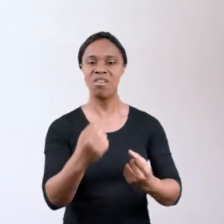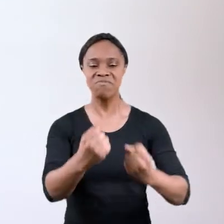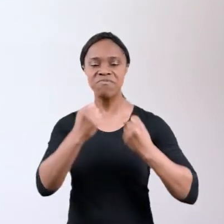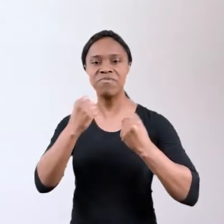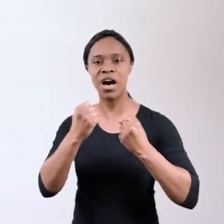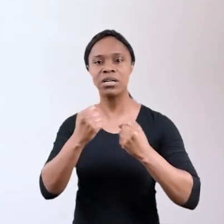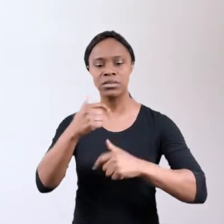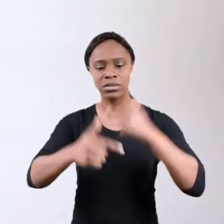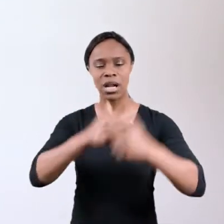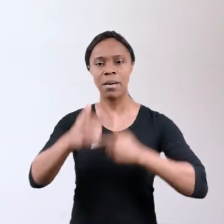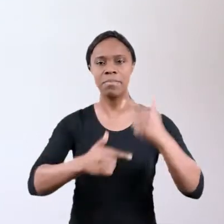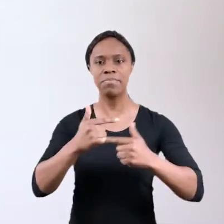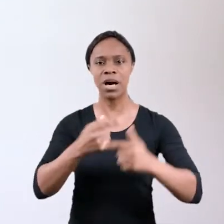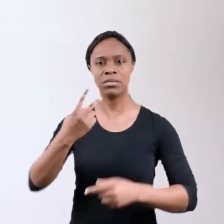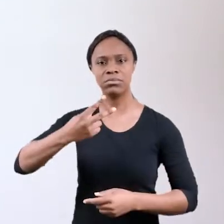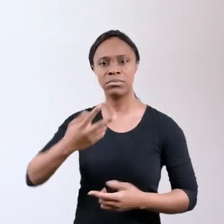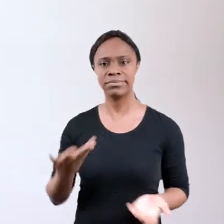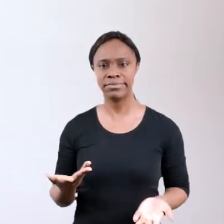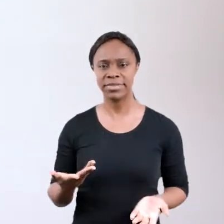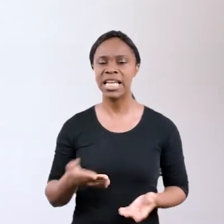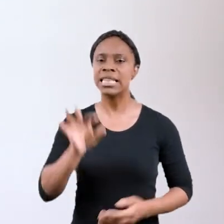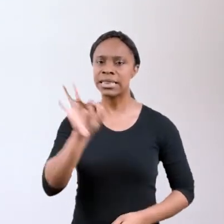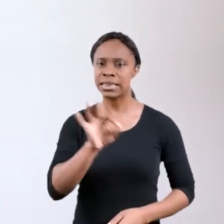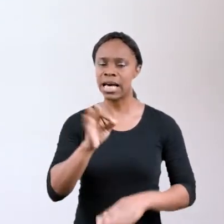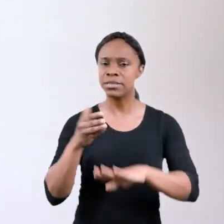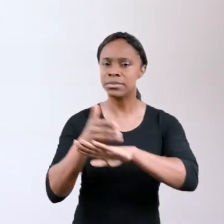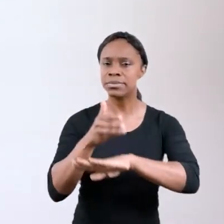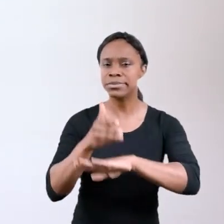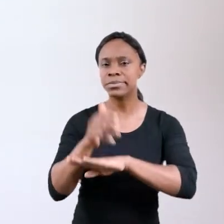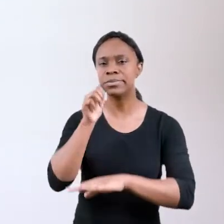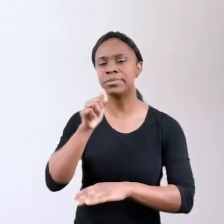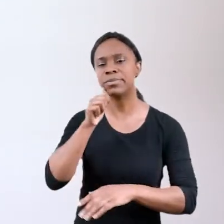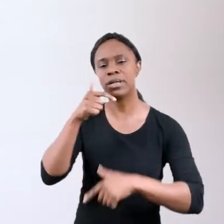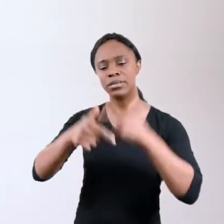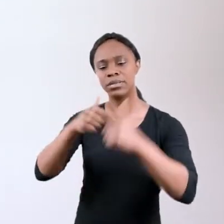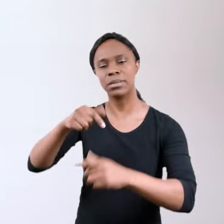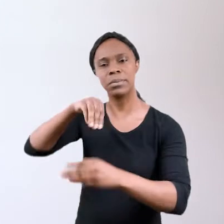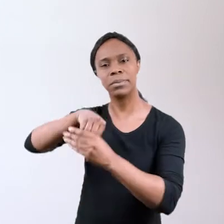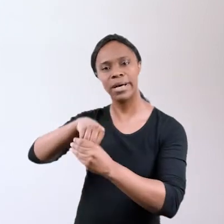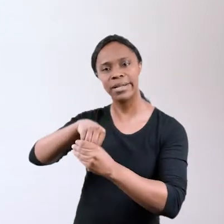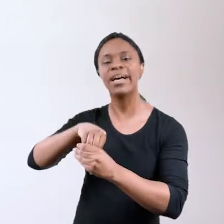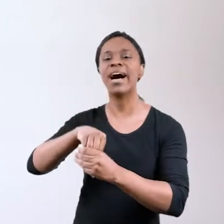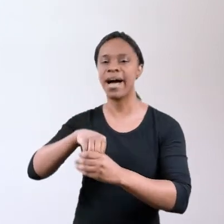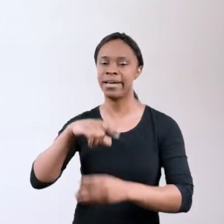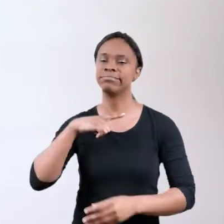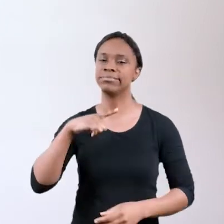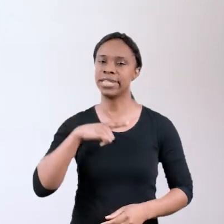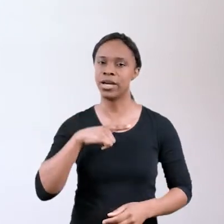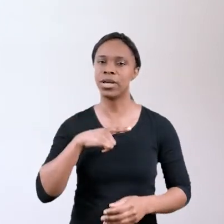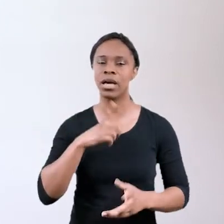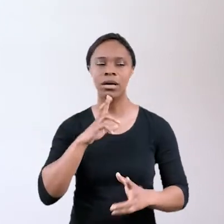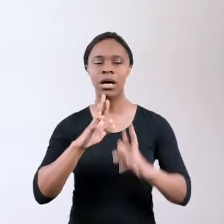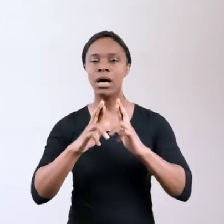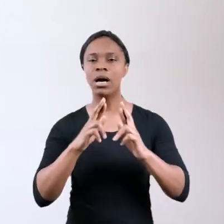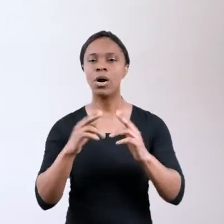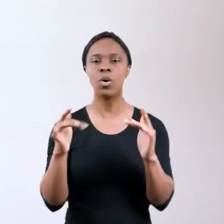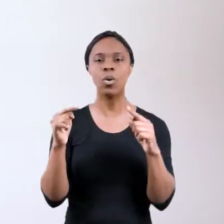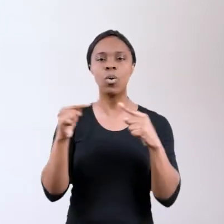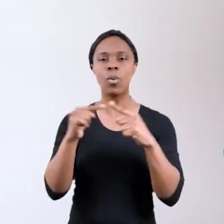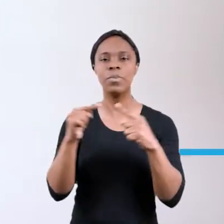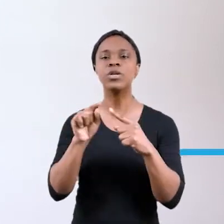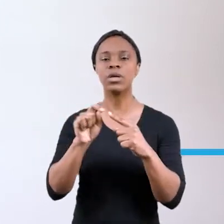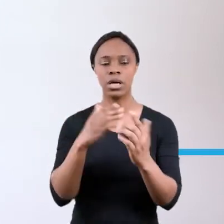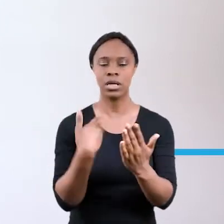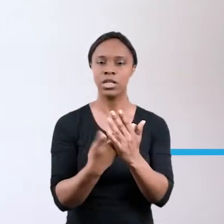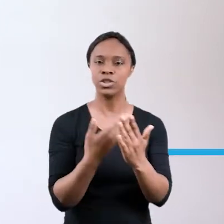secundária. Além disso, a taxa de participação das mulheres no mercado de trabalho tem uma grande relação com a